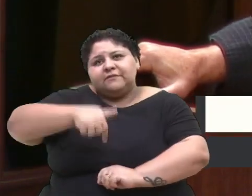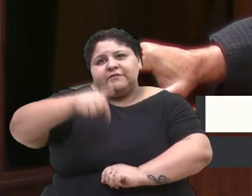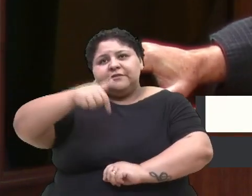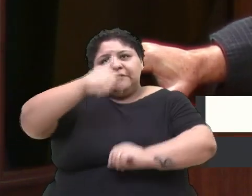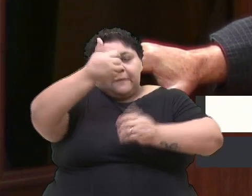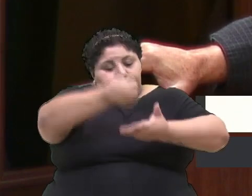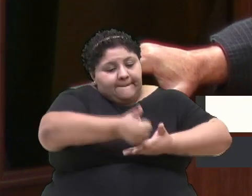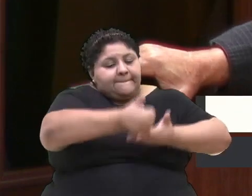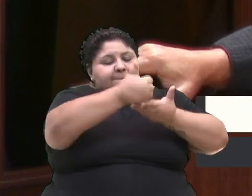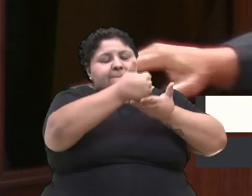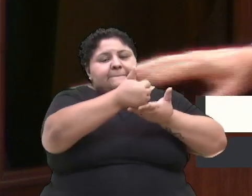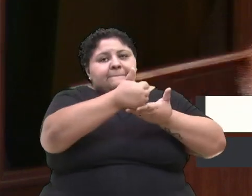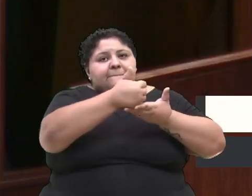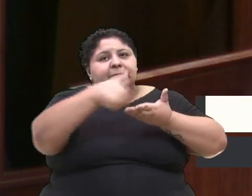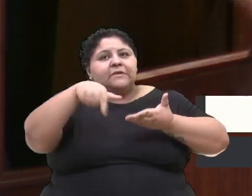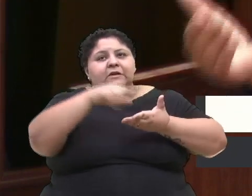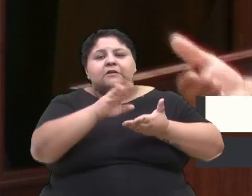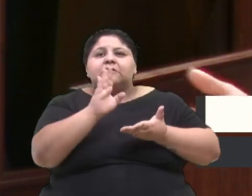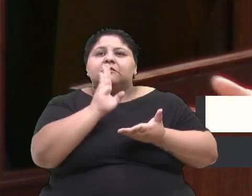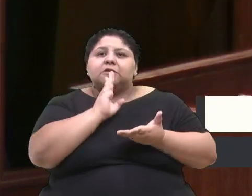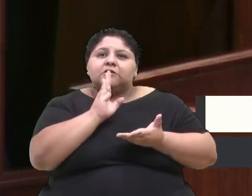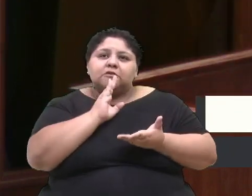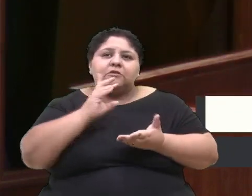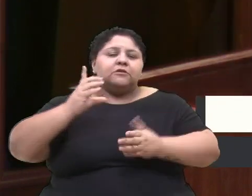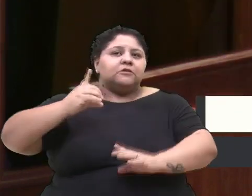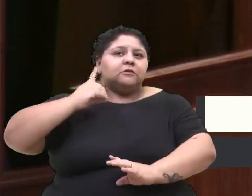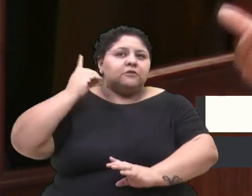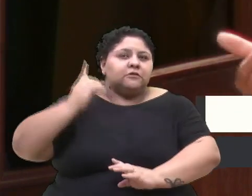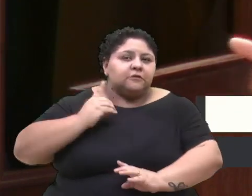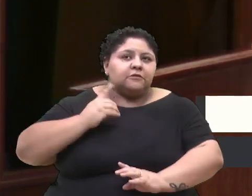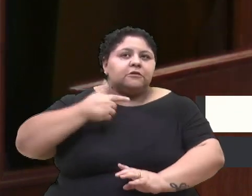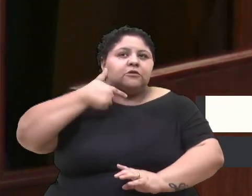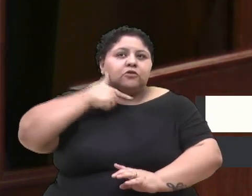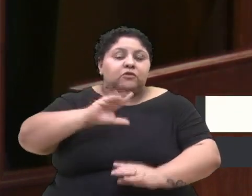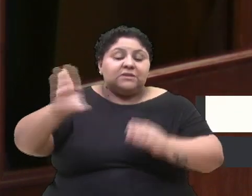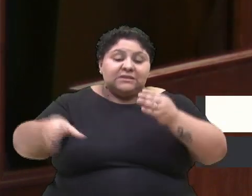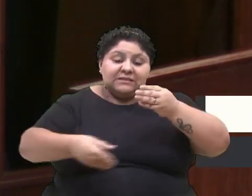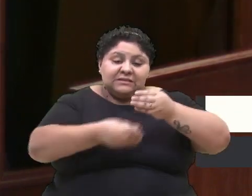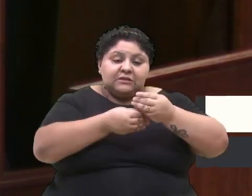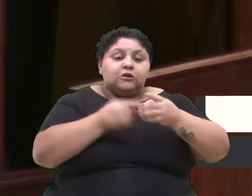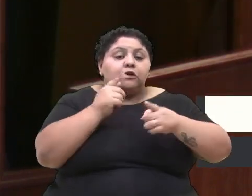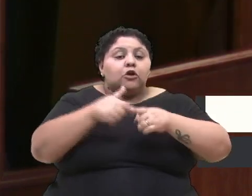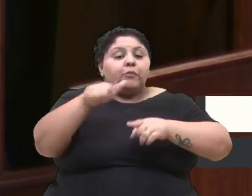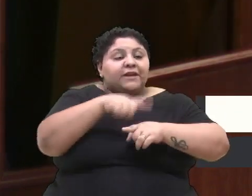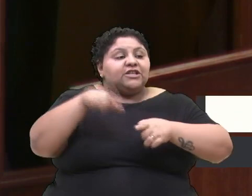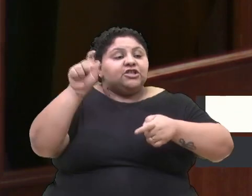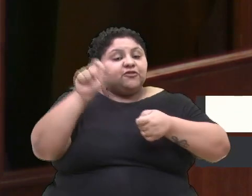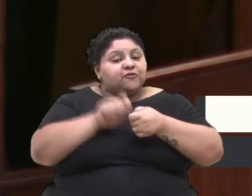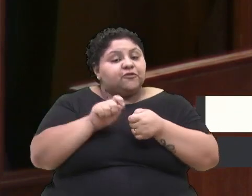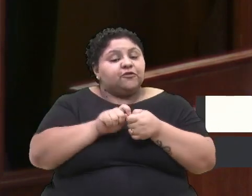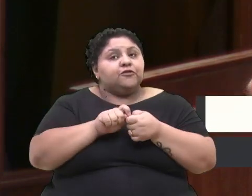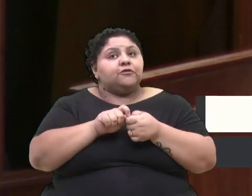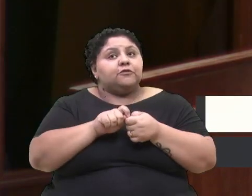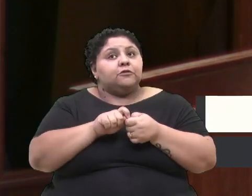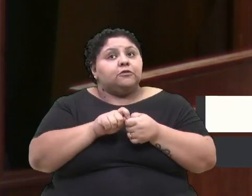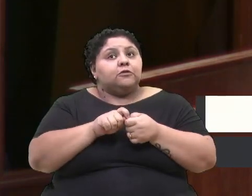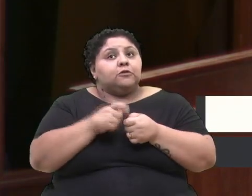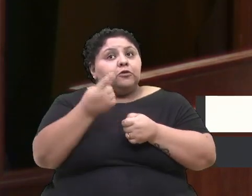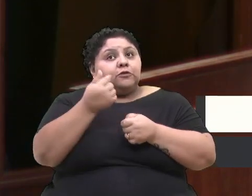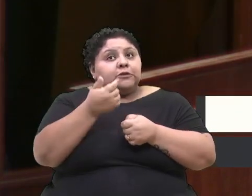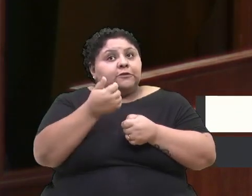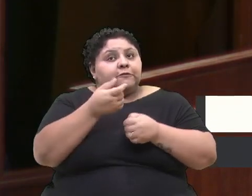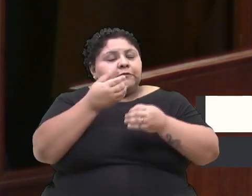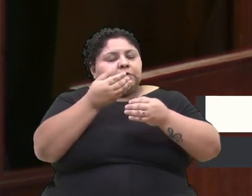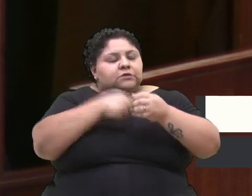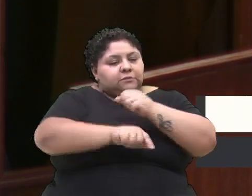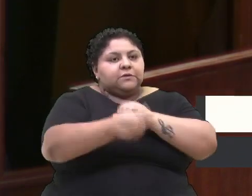apoio, para quem conheça o seu deputado, para conseguir emendas, justamente porque a gente faça os investimentos básicos. Hoje